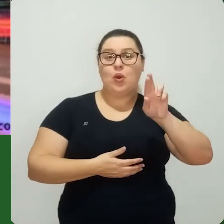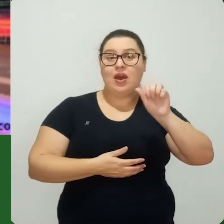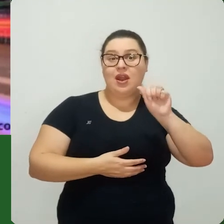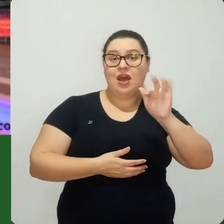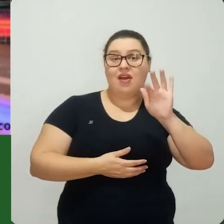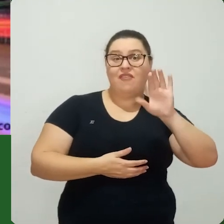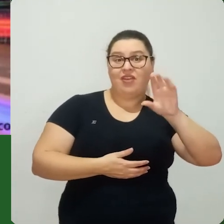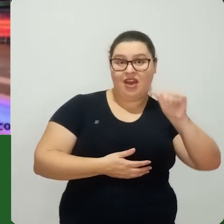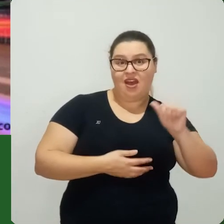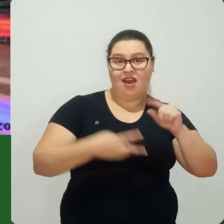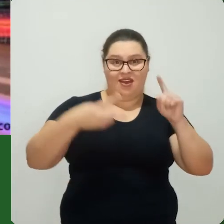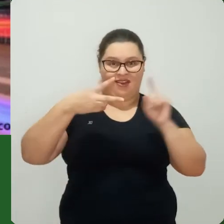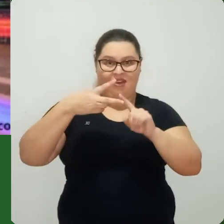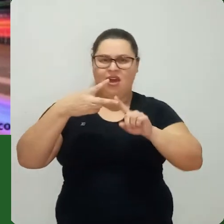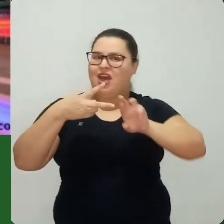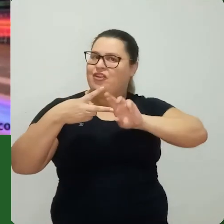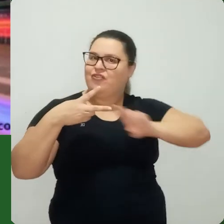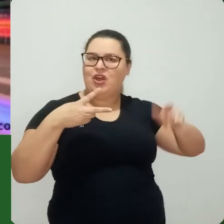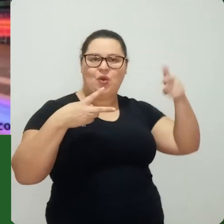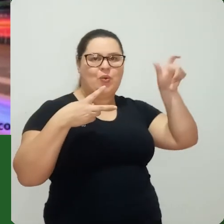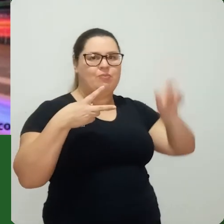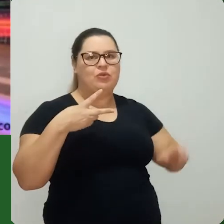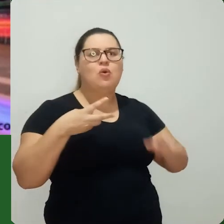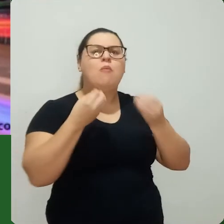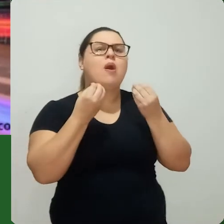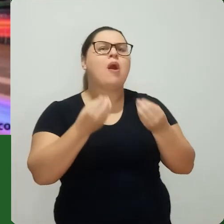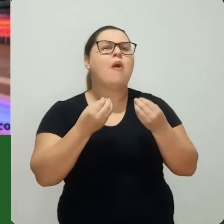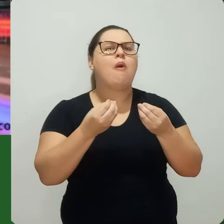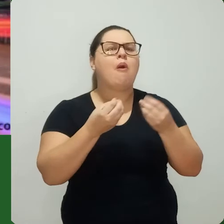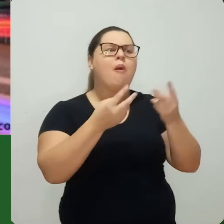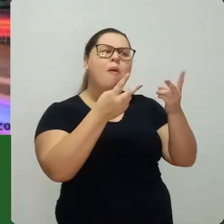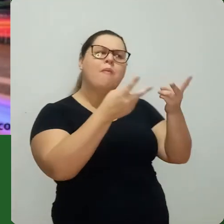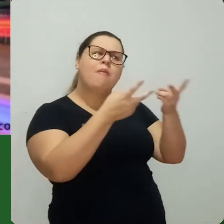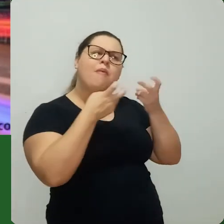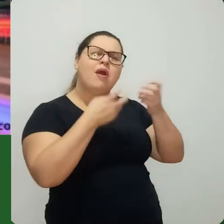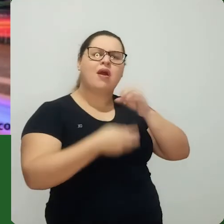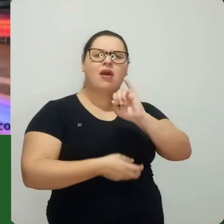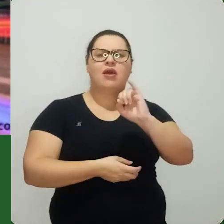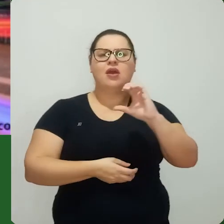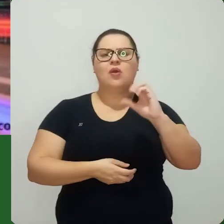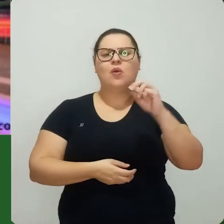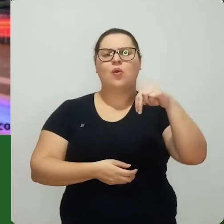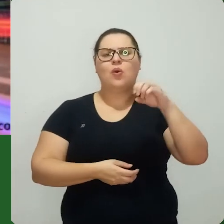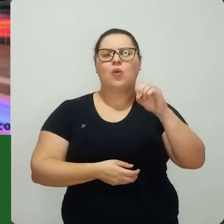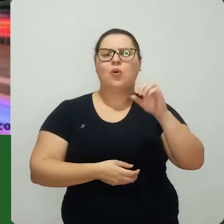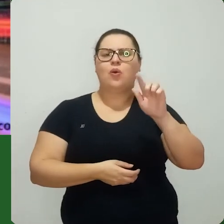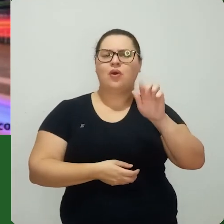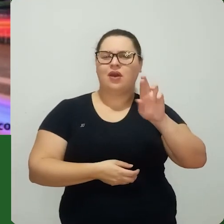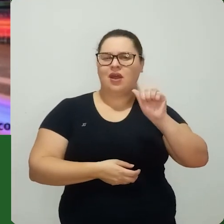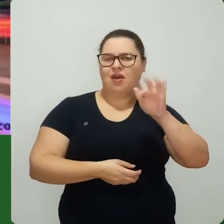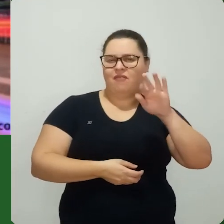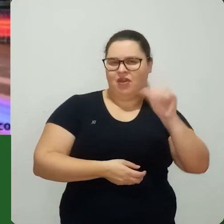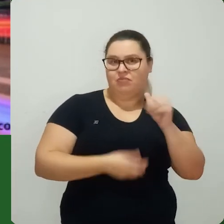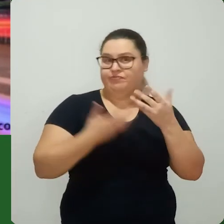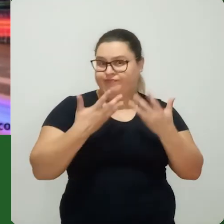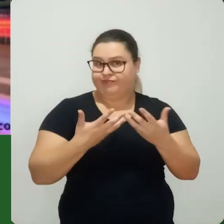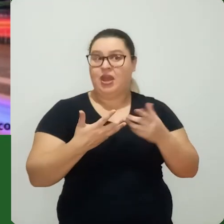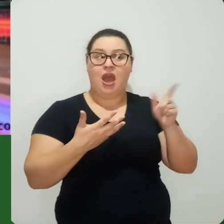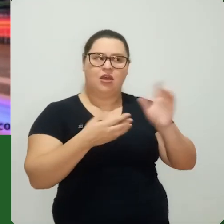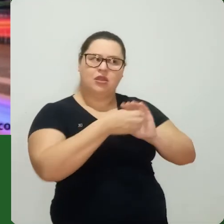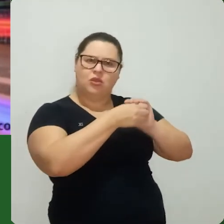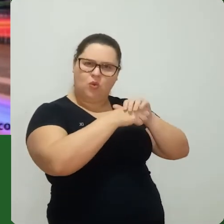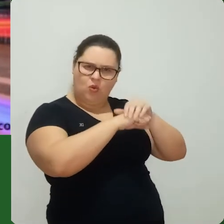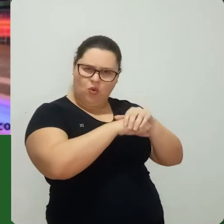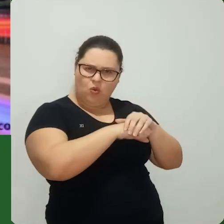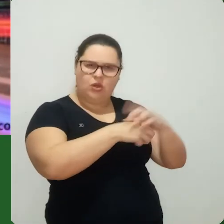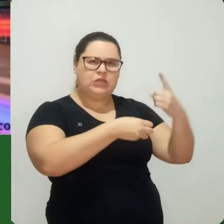as nossas referências são referências diferentes. Mas como é que eu faria, então, essa leitura nesse momento? É uma cena noturna,